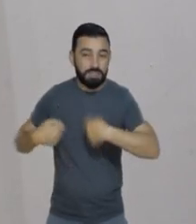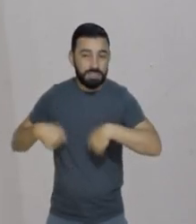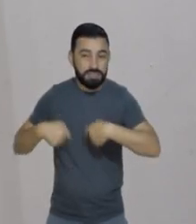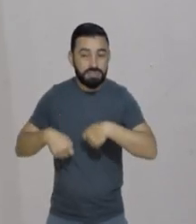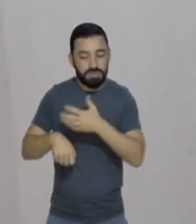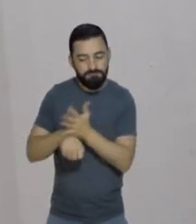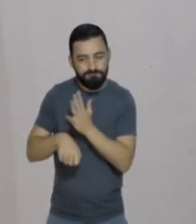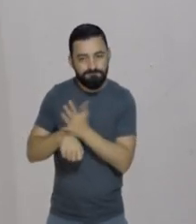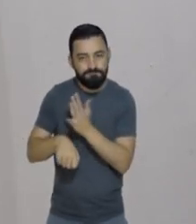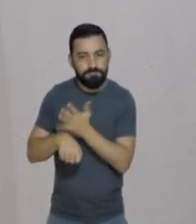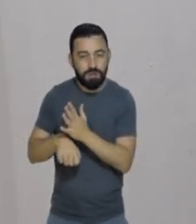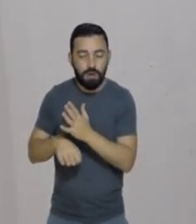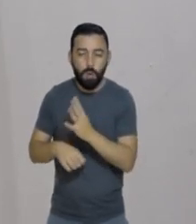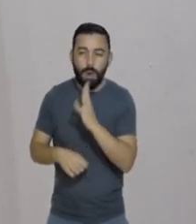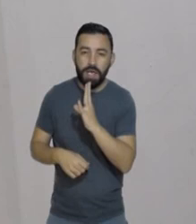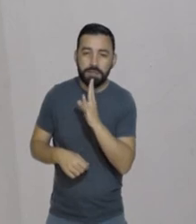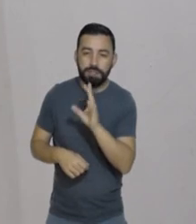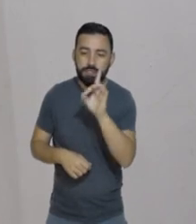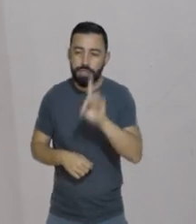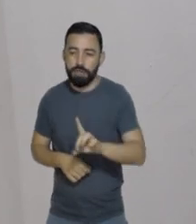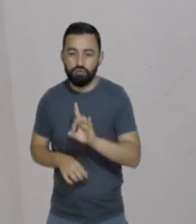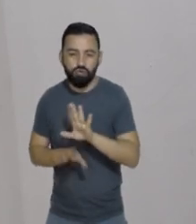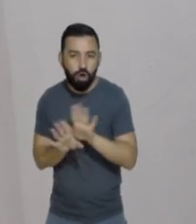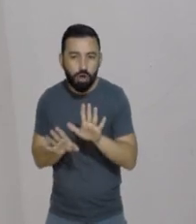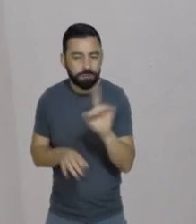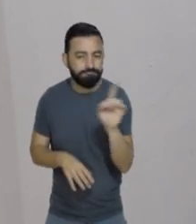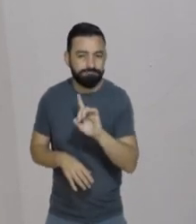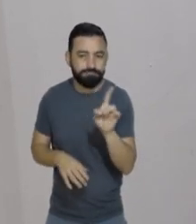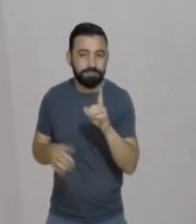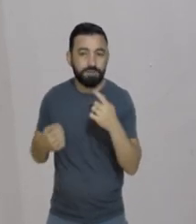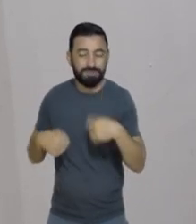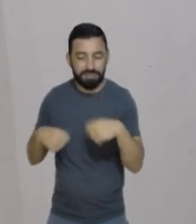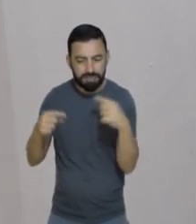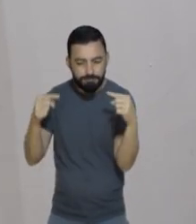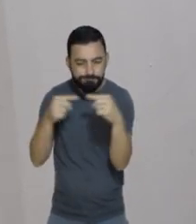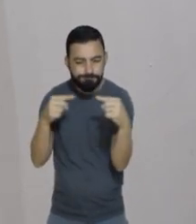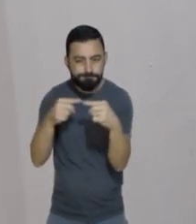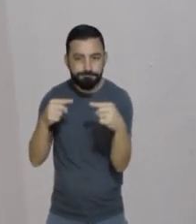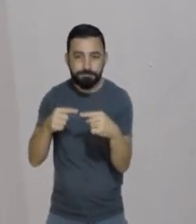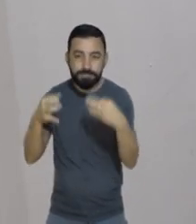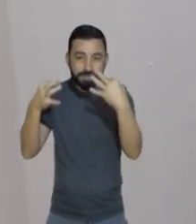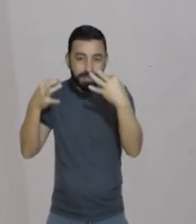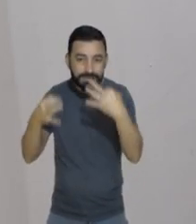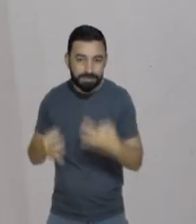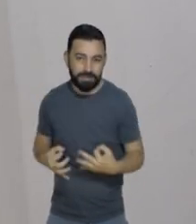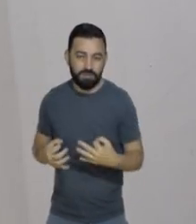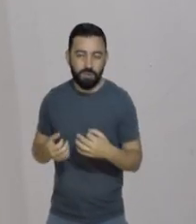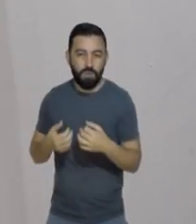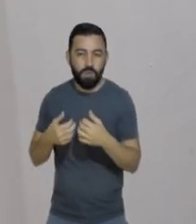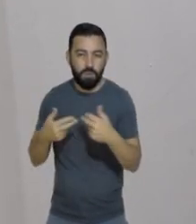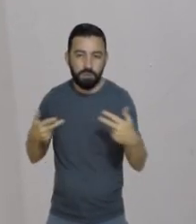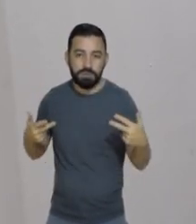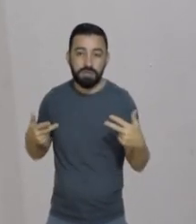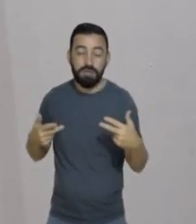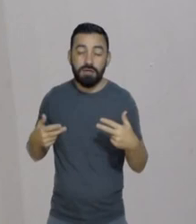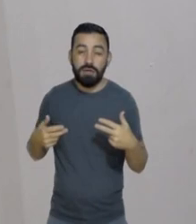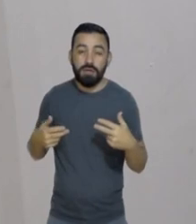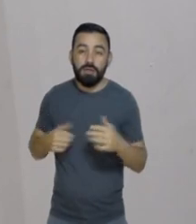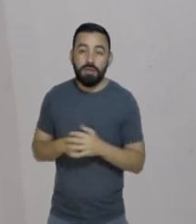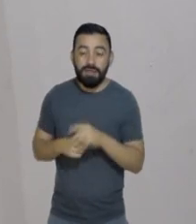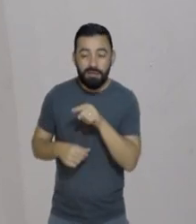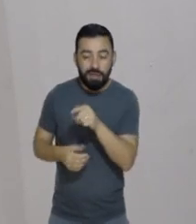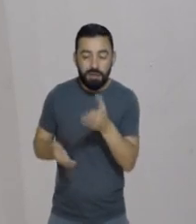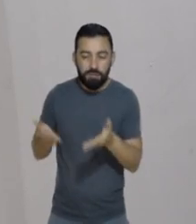conhecer o direito. Para aplicá-lo com adequação e justiça, É preciso bom senso,